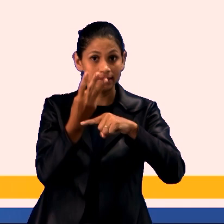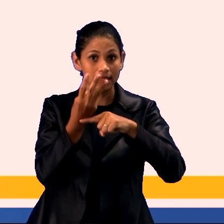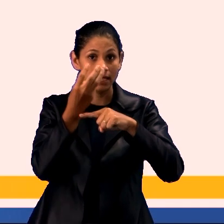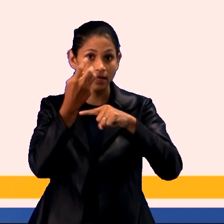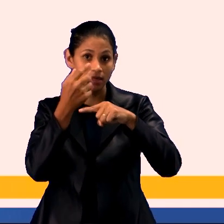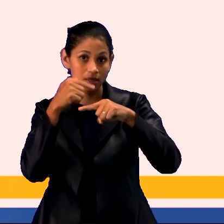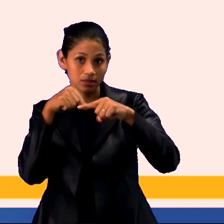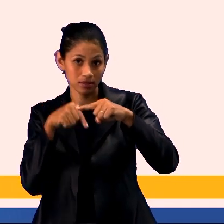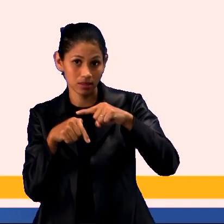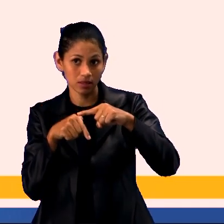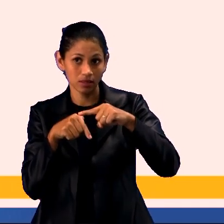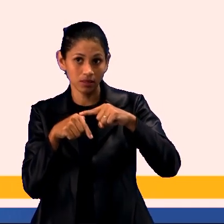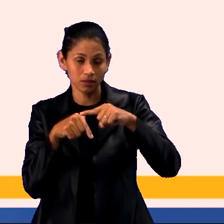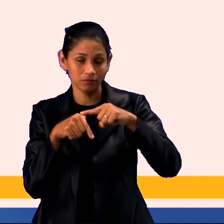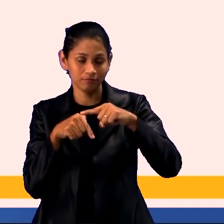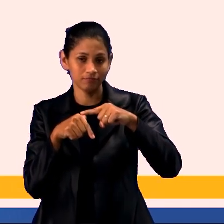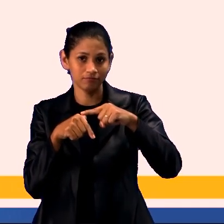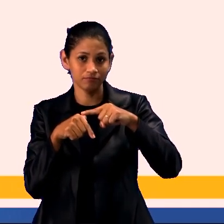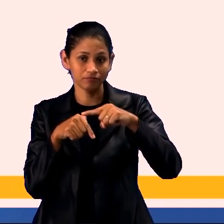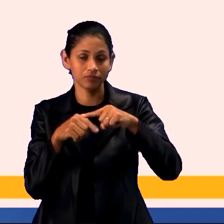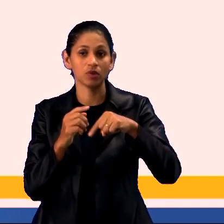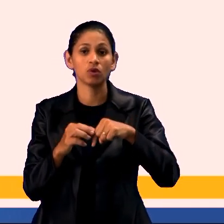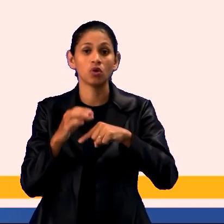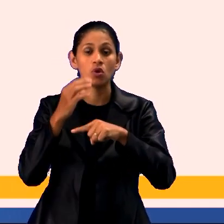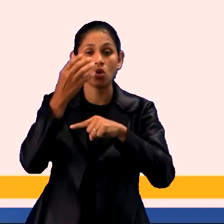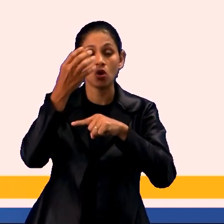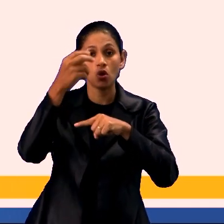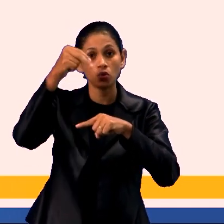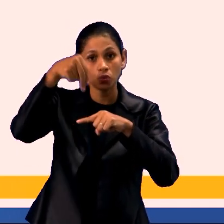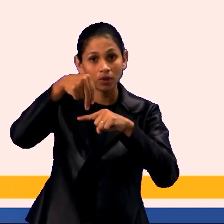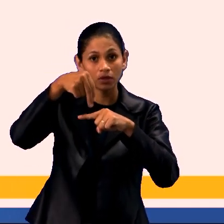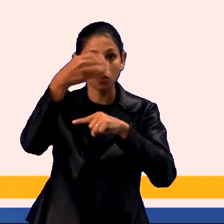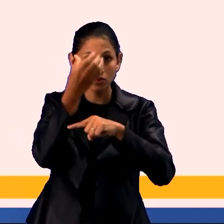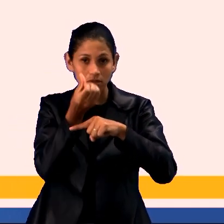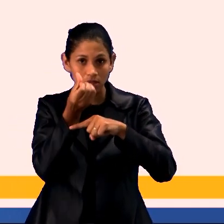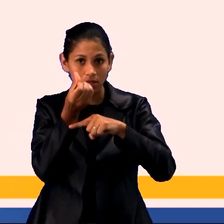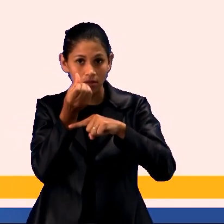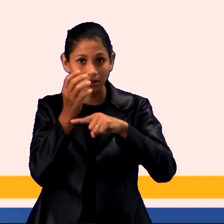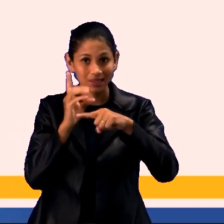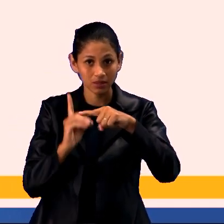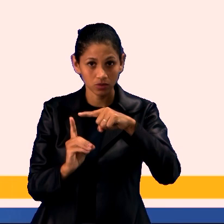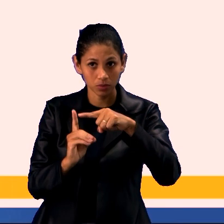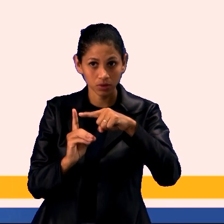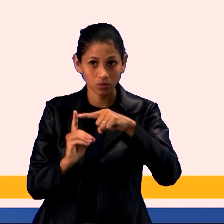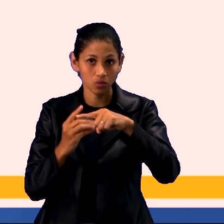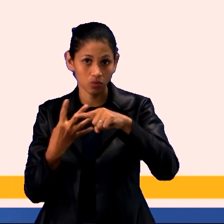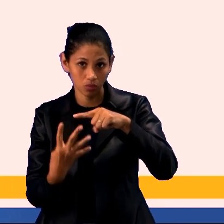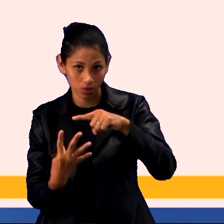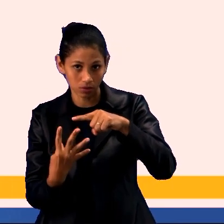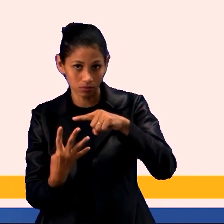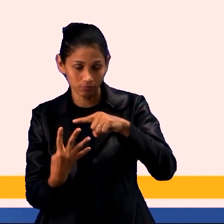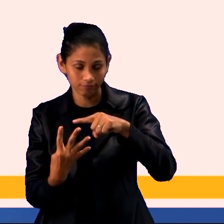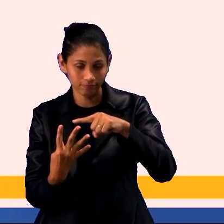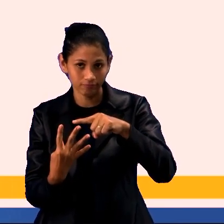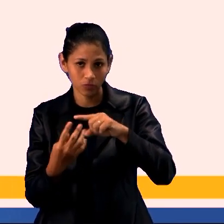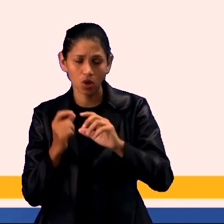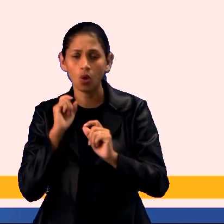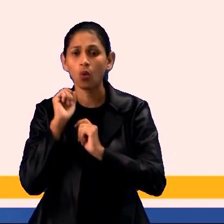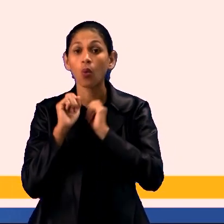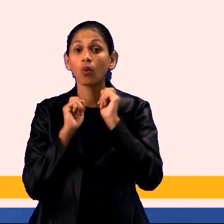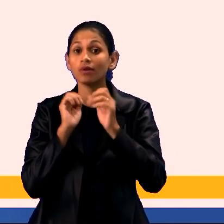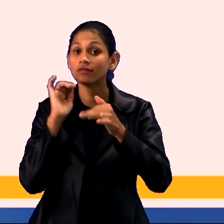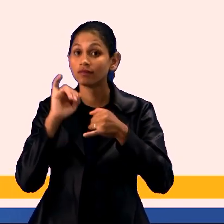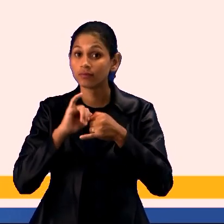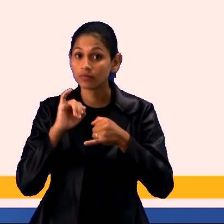é o 7. Na segunda fração, o numerador é o 6 e o denominador é o 4. Então, o que nós vamos